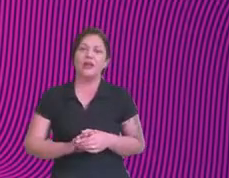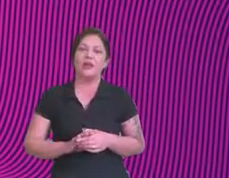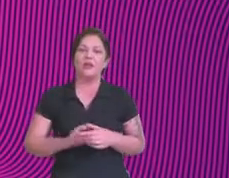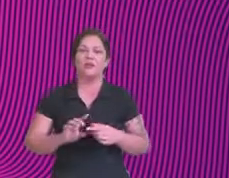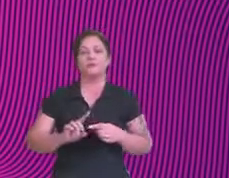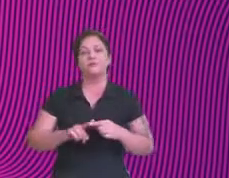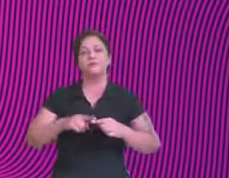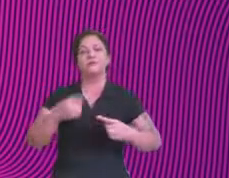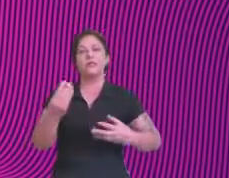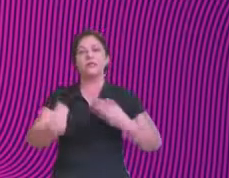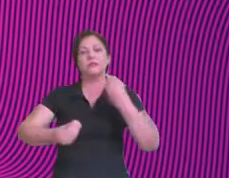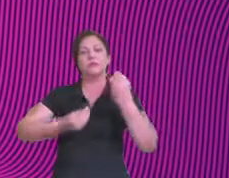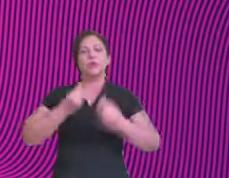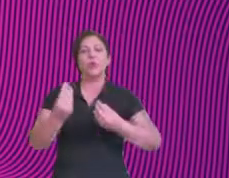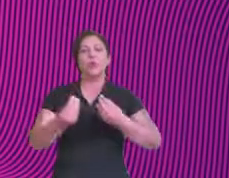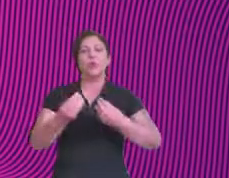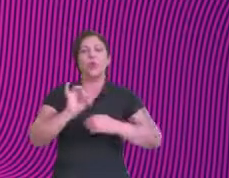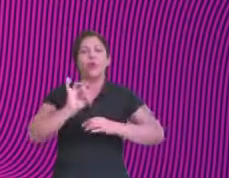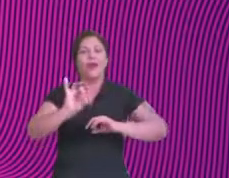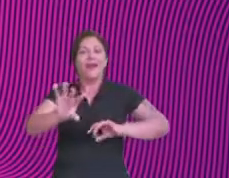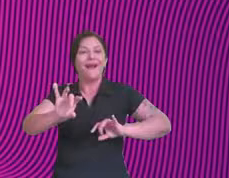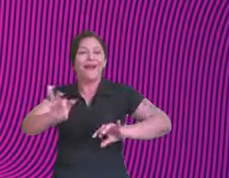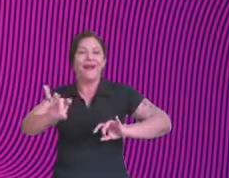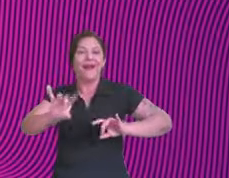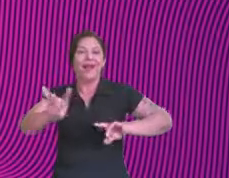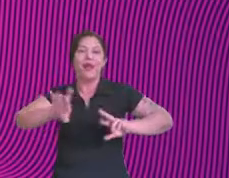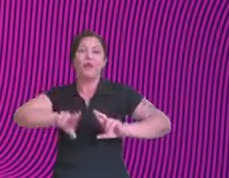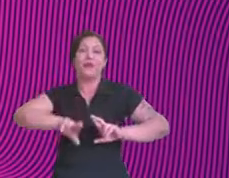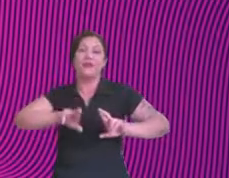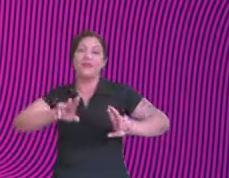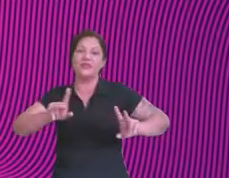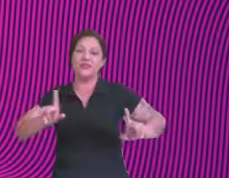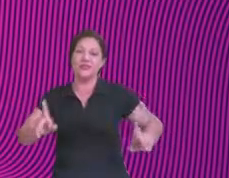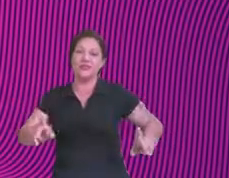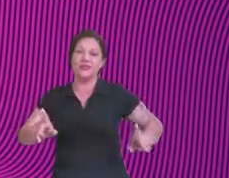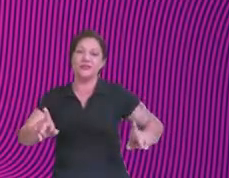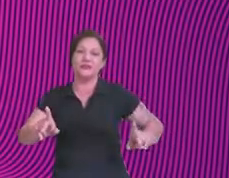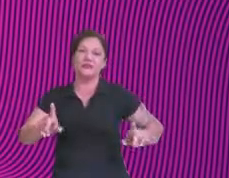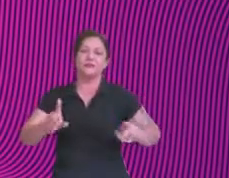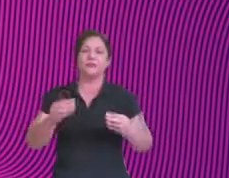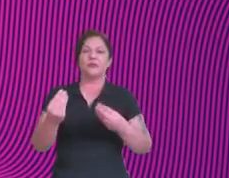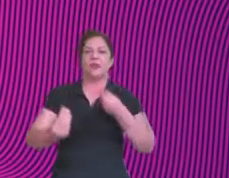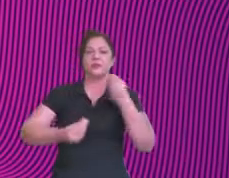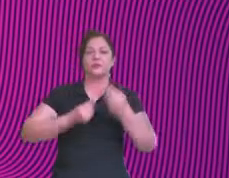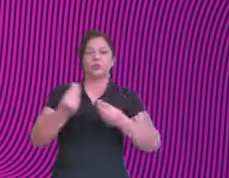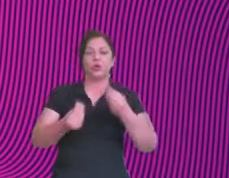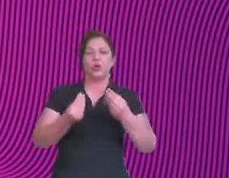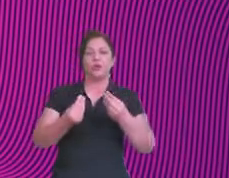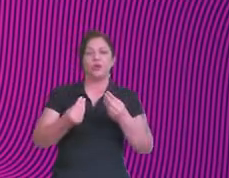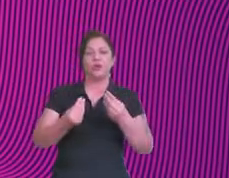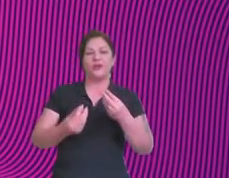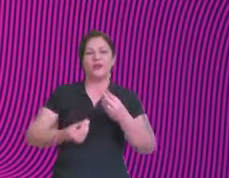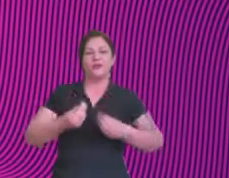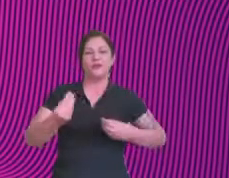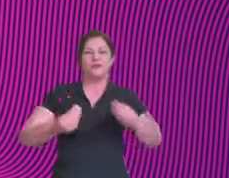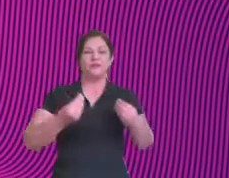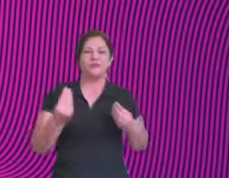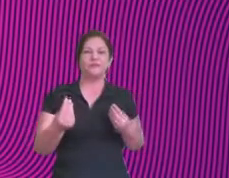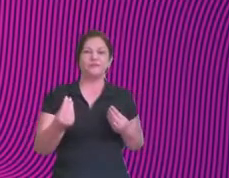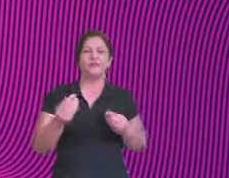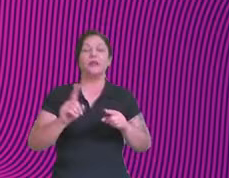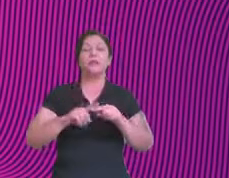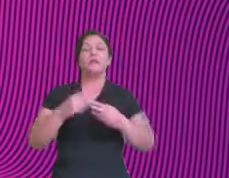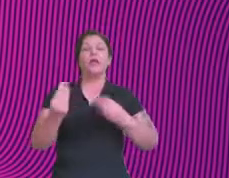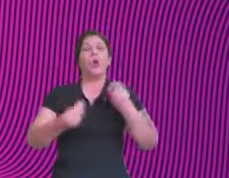faz 1 hora e meia, então os trabalhos são um pouco heterogêneos. É difícil você pegar, assim, é essa dosagem, entendeu? É essa forma que você tem que fazer.